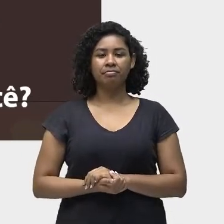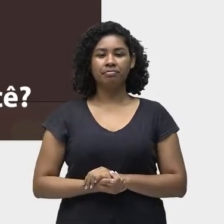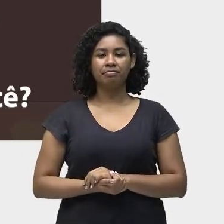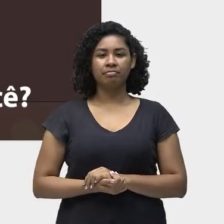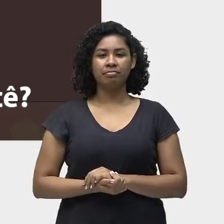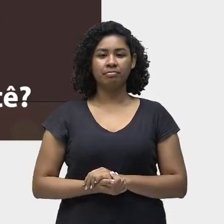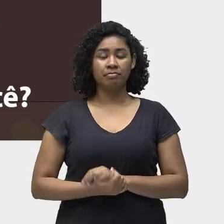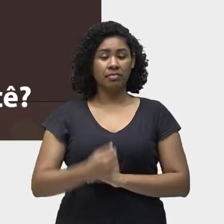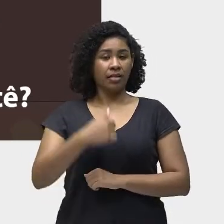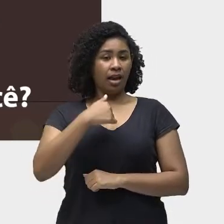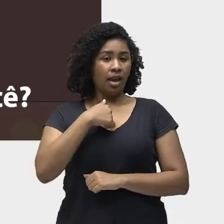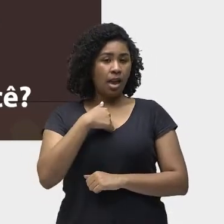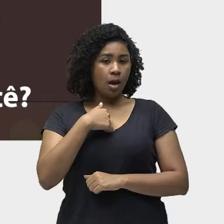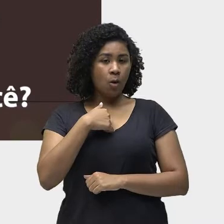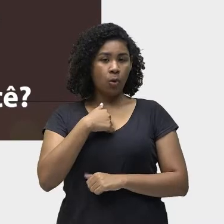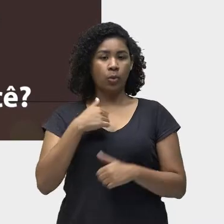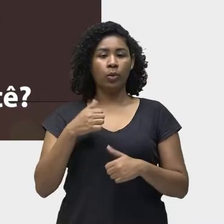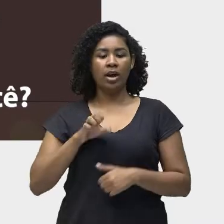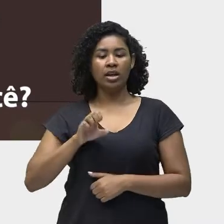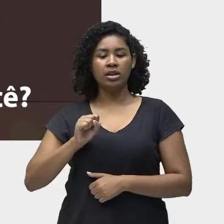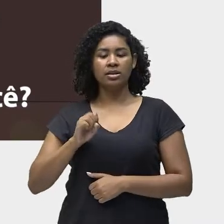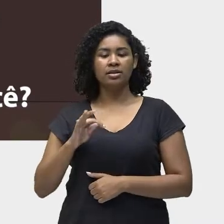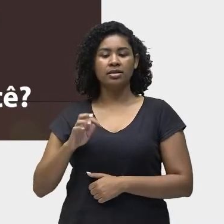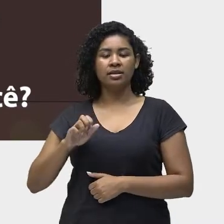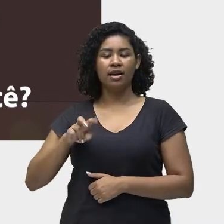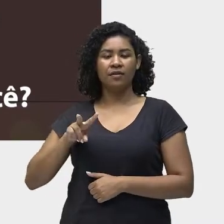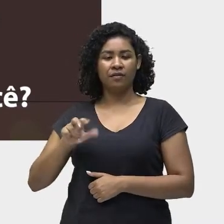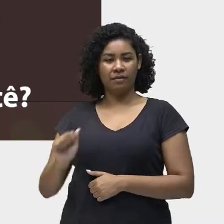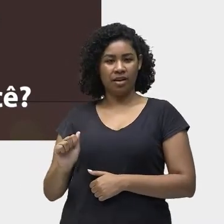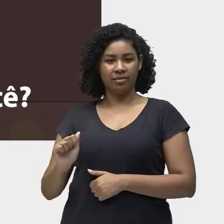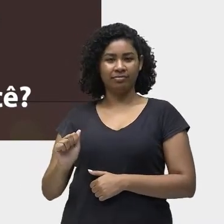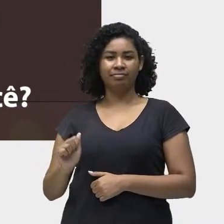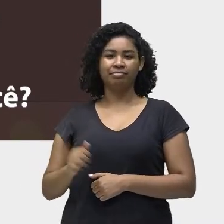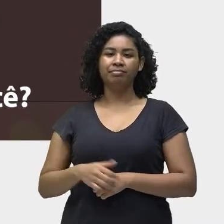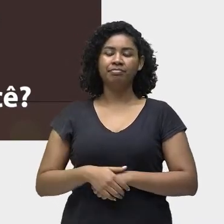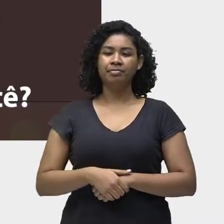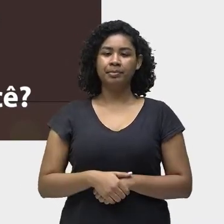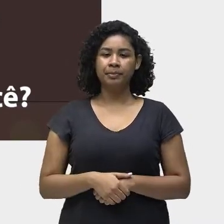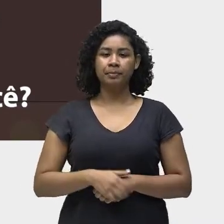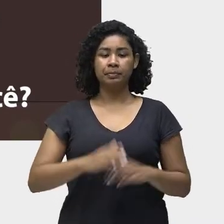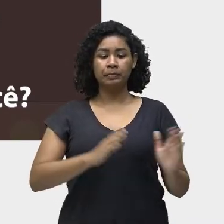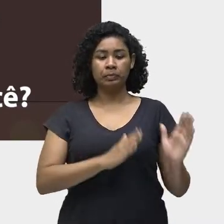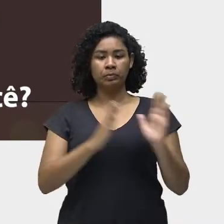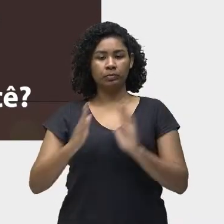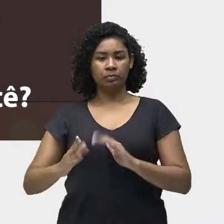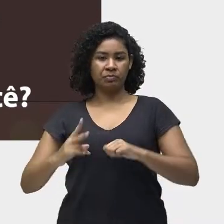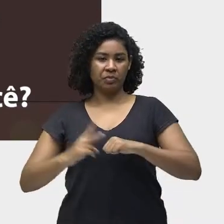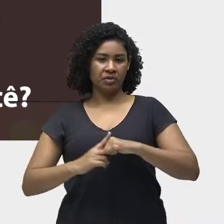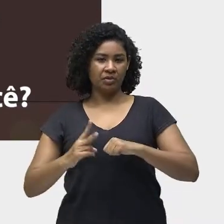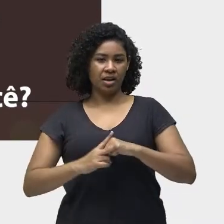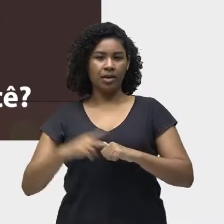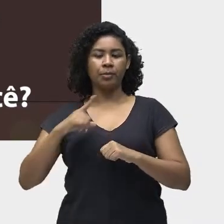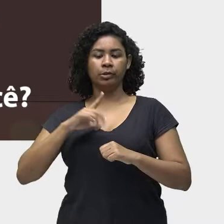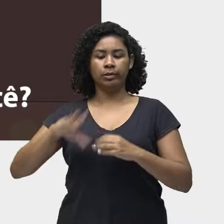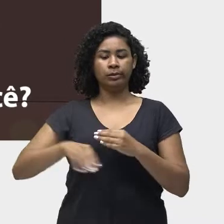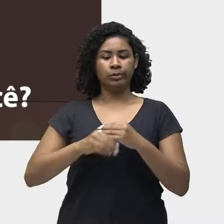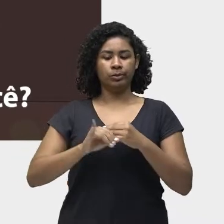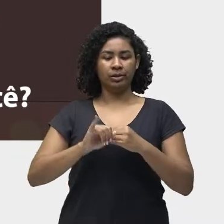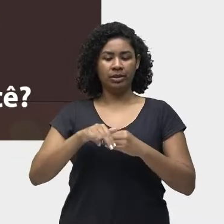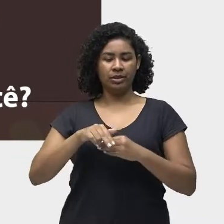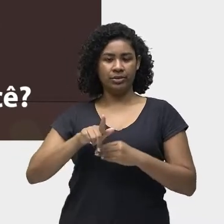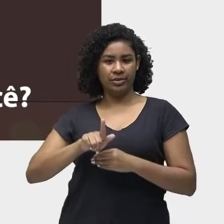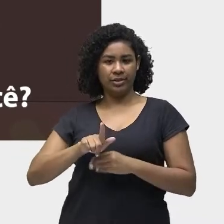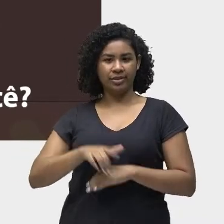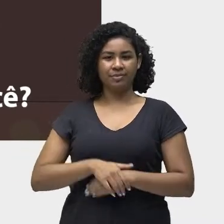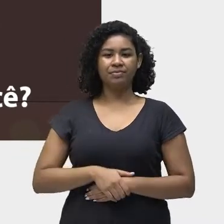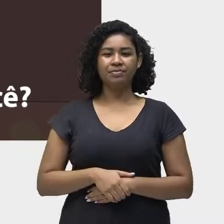I was. E em seguida você tem ali um verbo seguido de ing. O verbo principal ali é o verbo